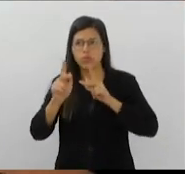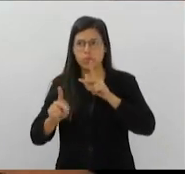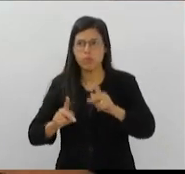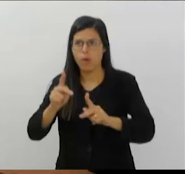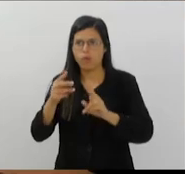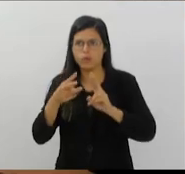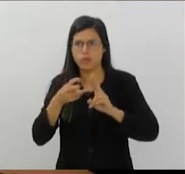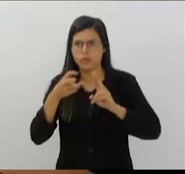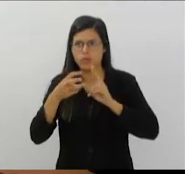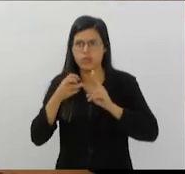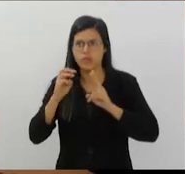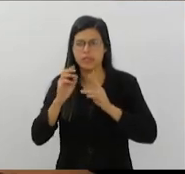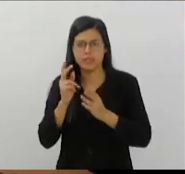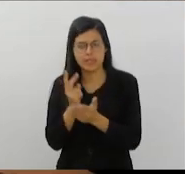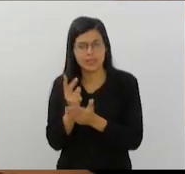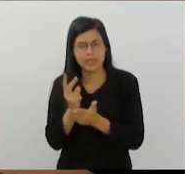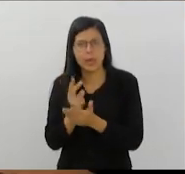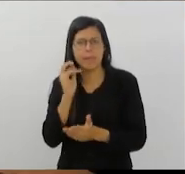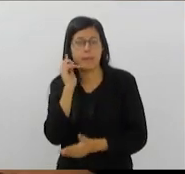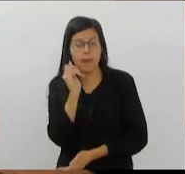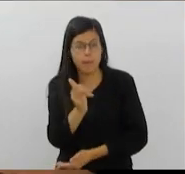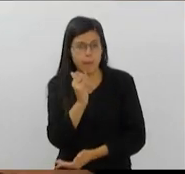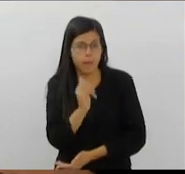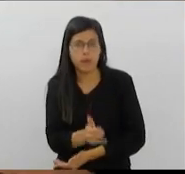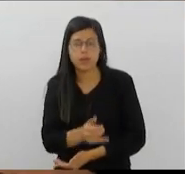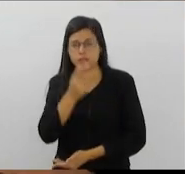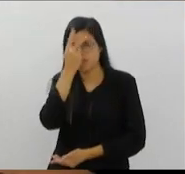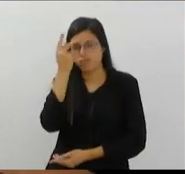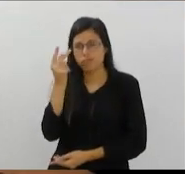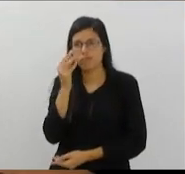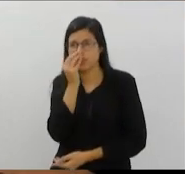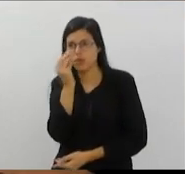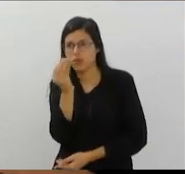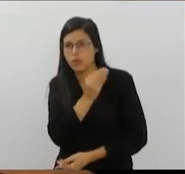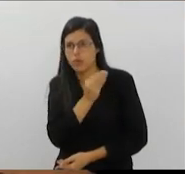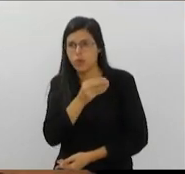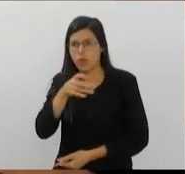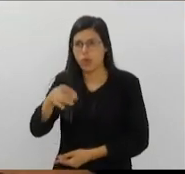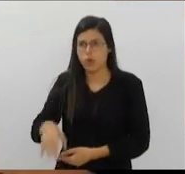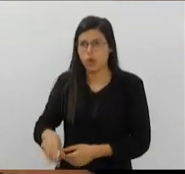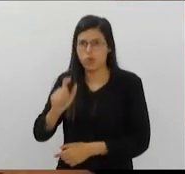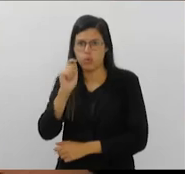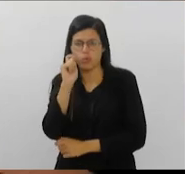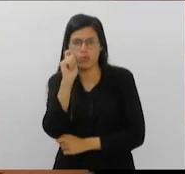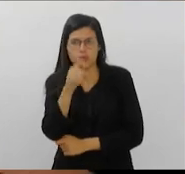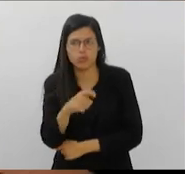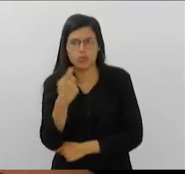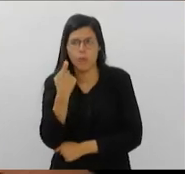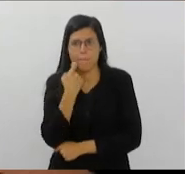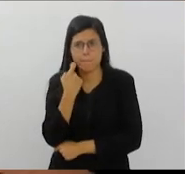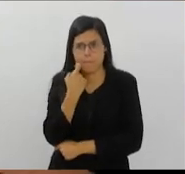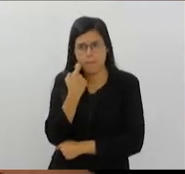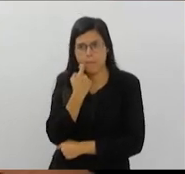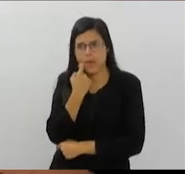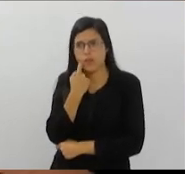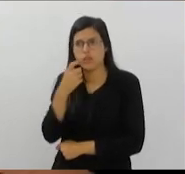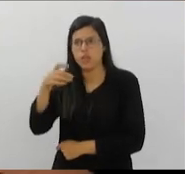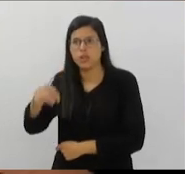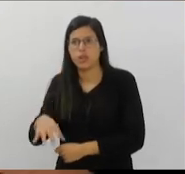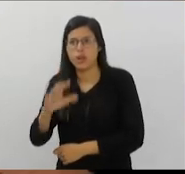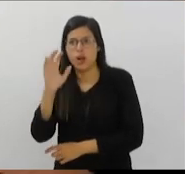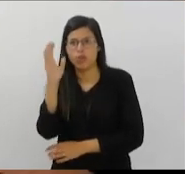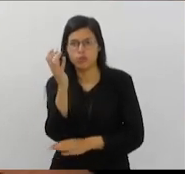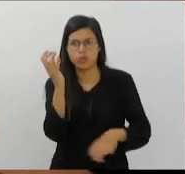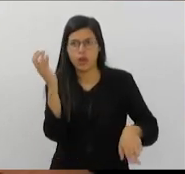E ninguém escuta. Então, quando o último peixe for pescado e a última árvore for